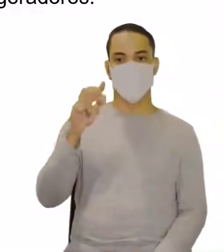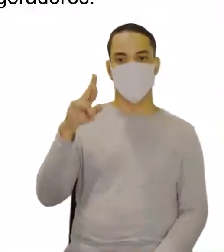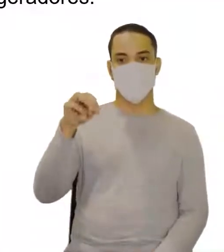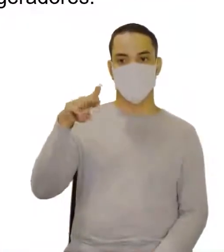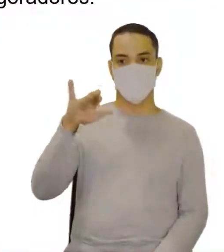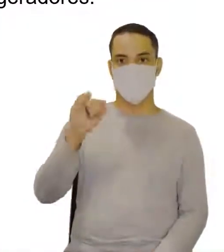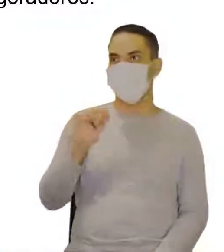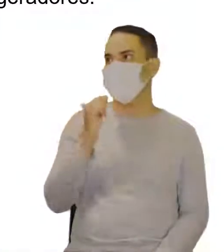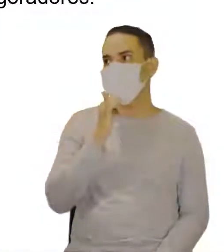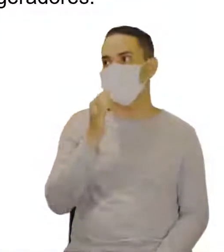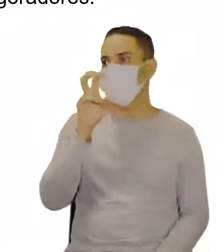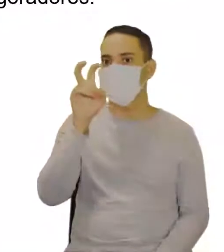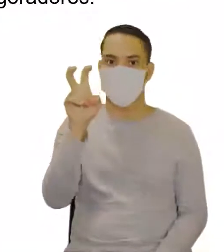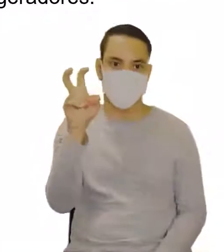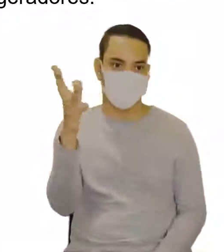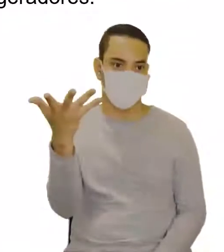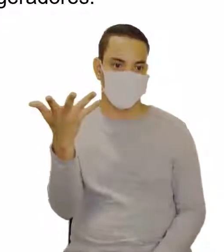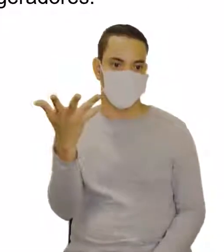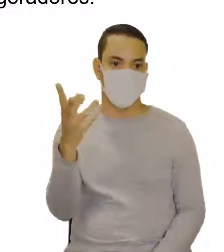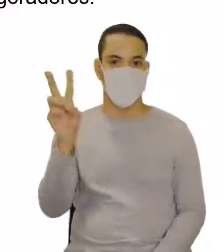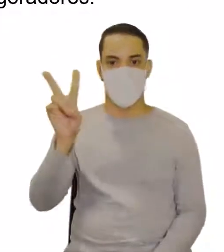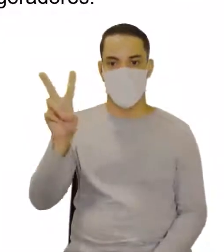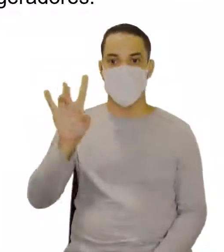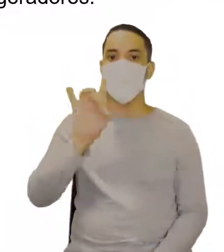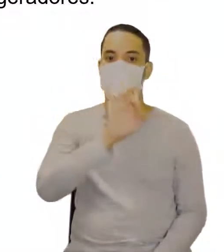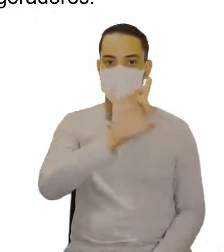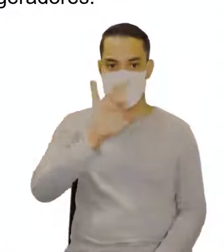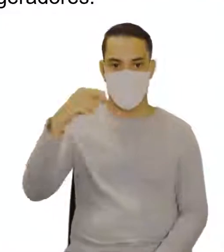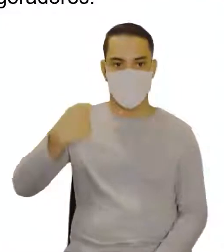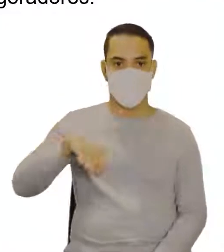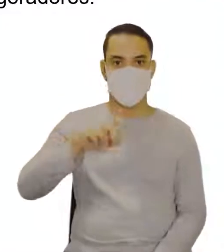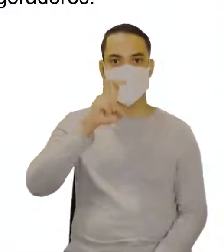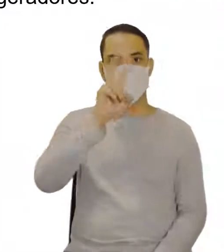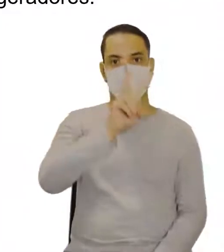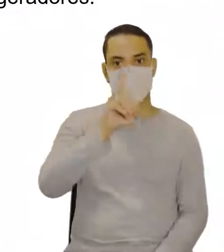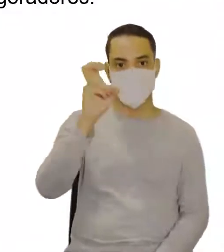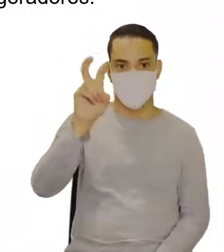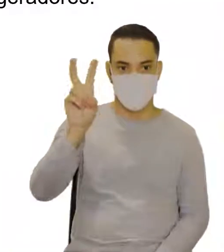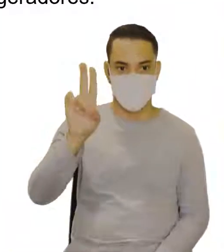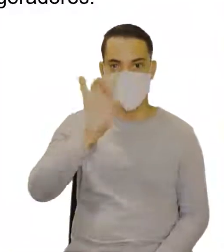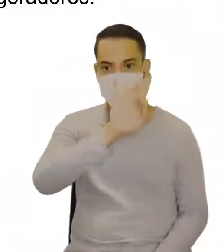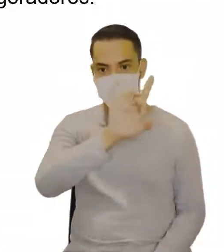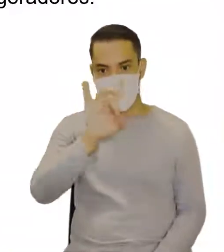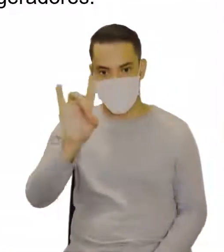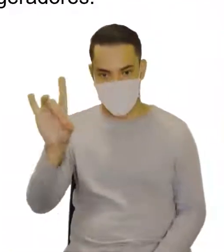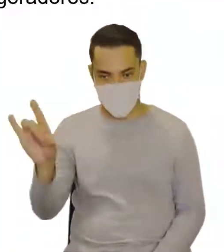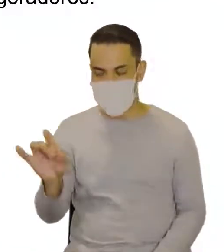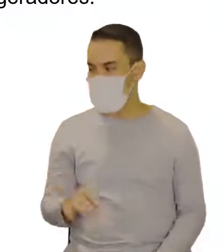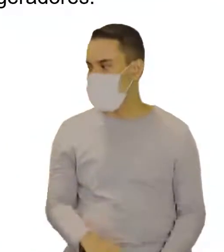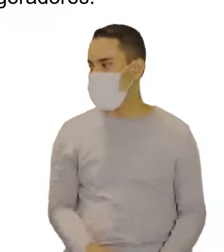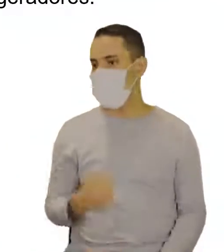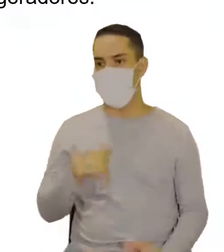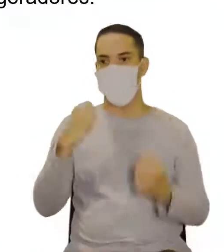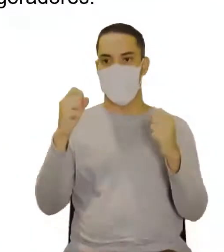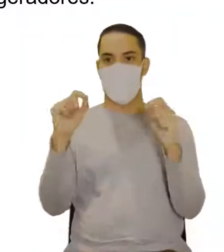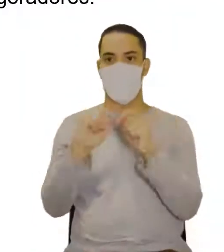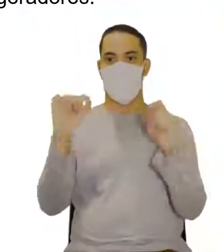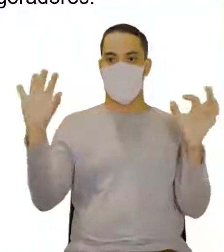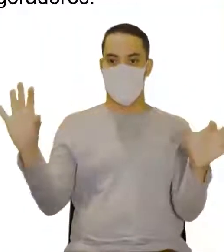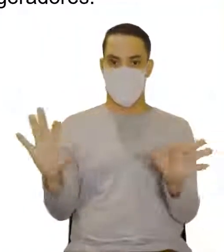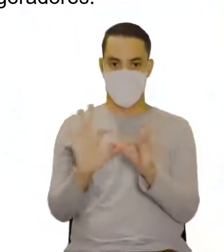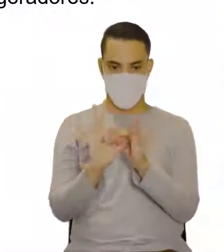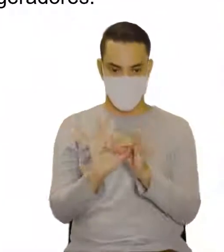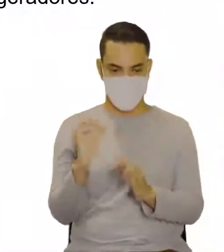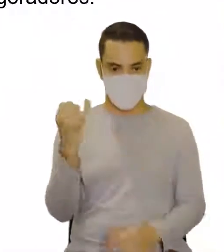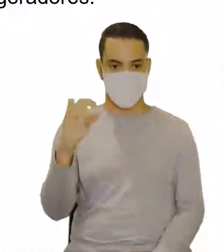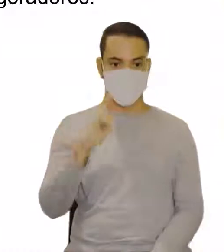vale 5 volts, cada um tem que ter 5 volts de eletromotriz, ok? Aí eu posso fazer essa equivalência aqui. Se